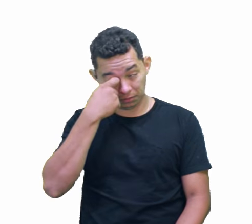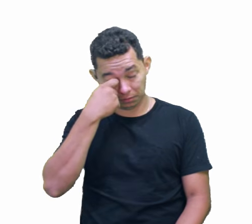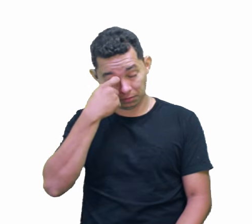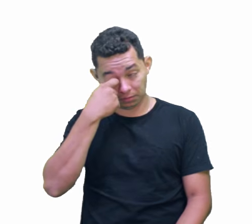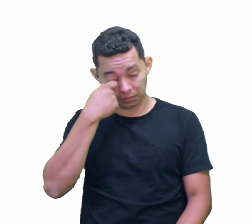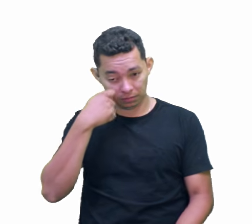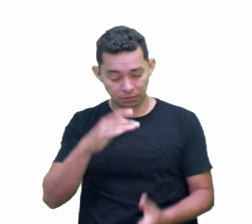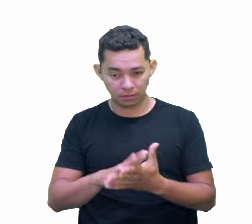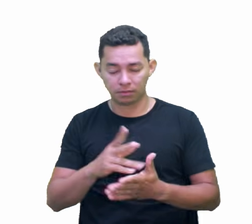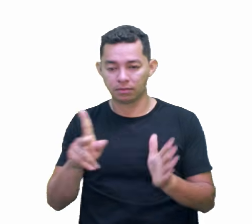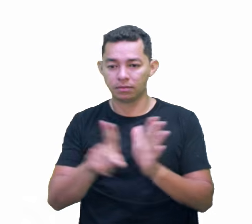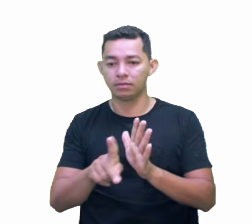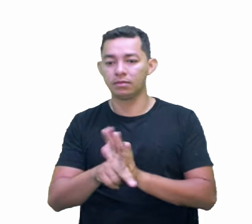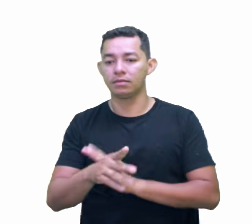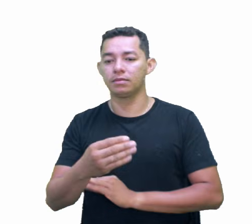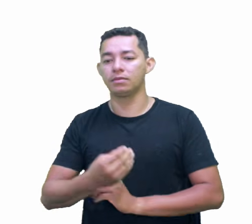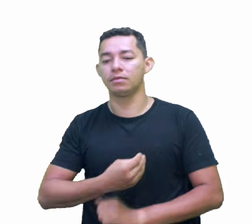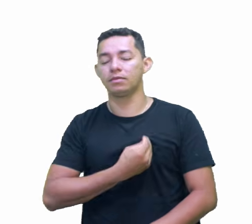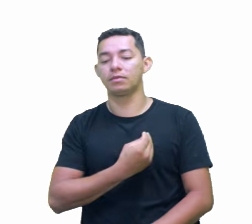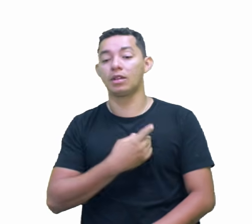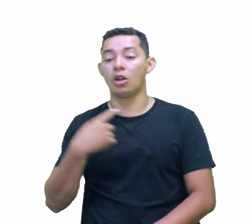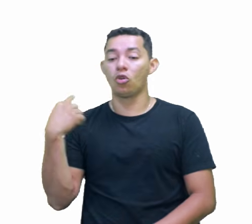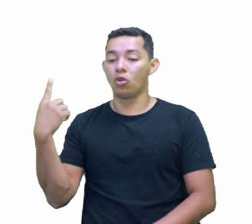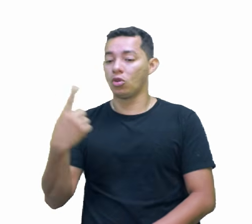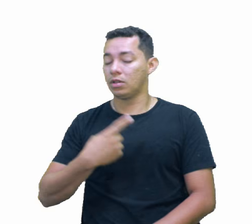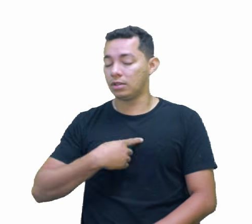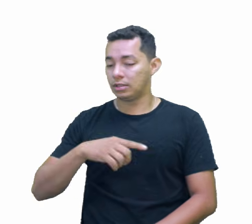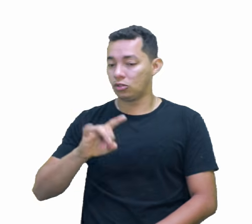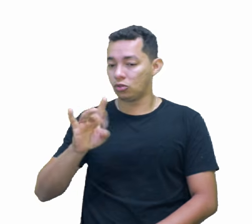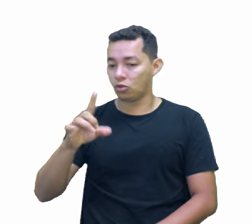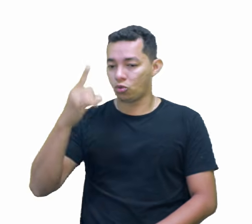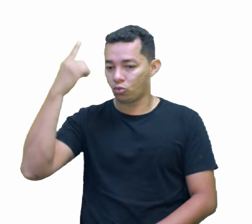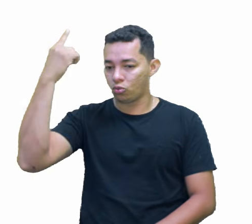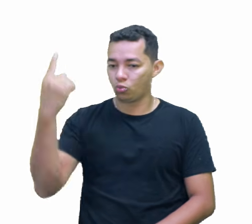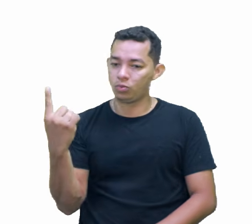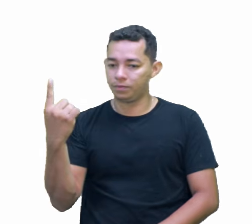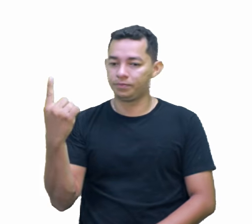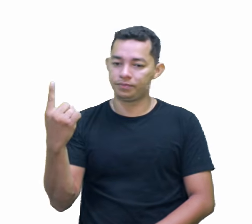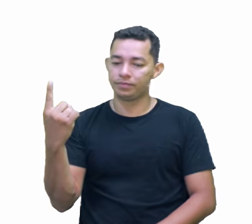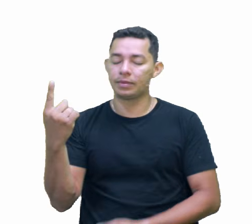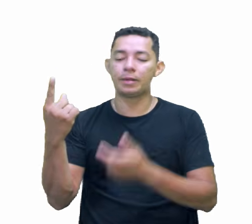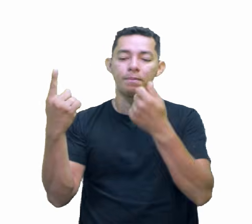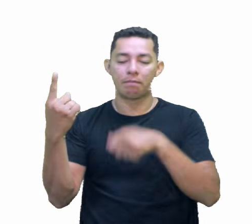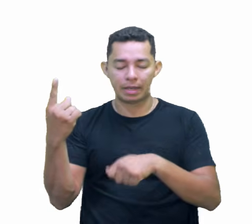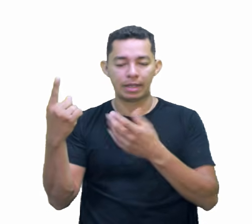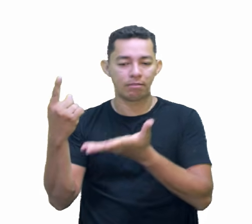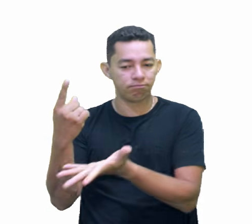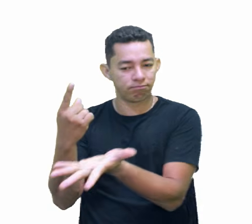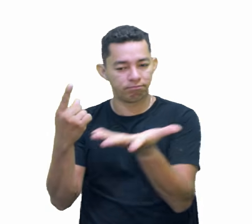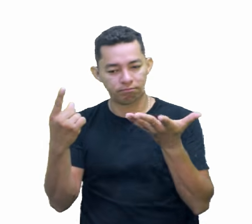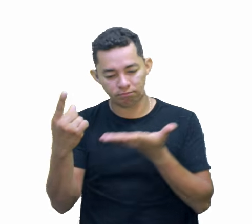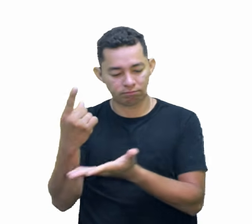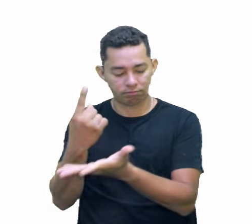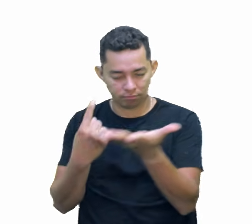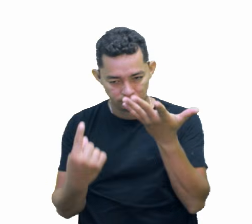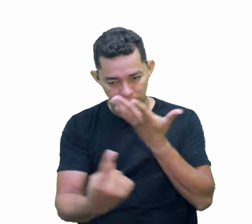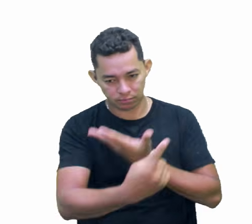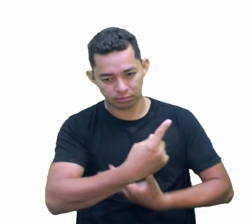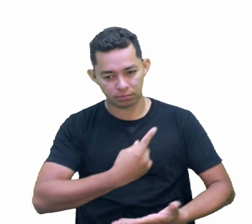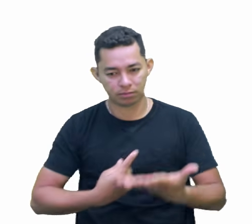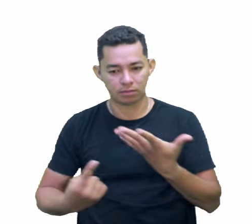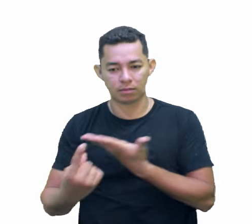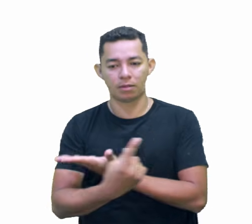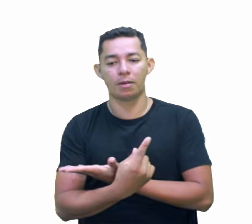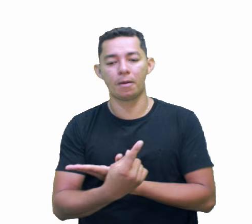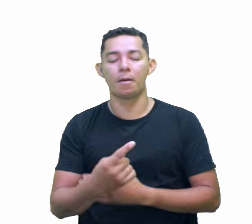próprios seres vivos, né? Nós somos apenas um fator da ecologia. É preciso que haja uma relação entre esses